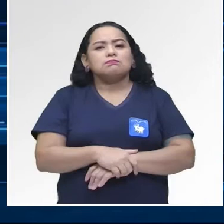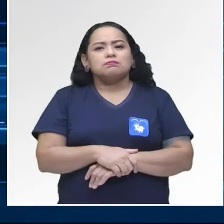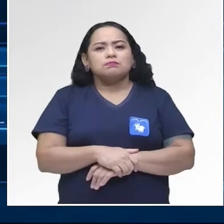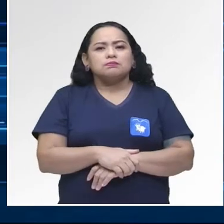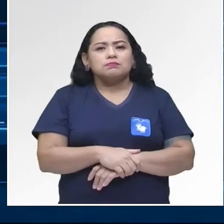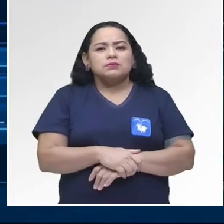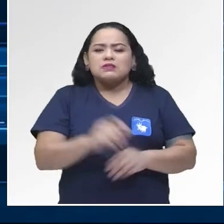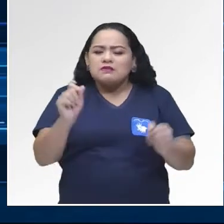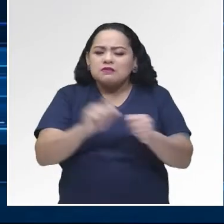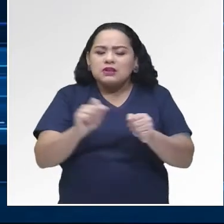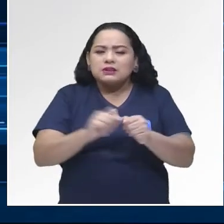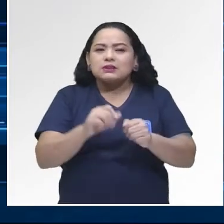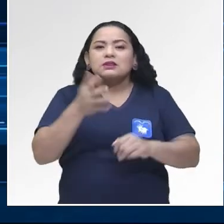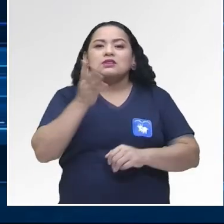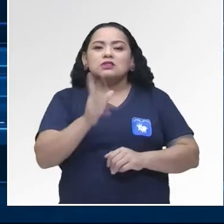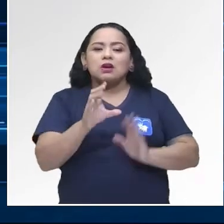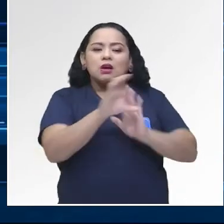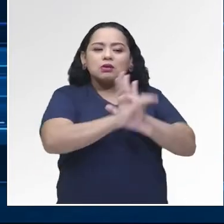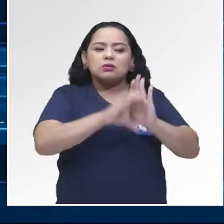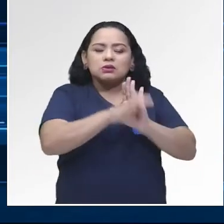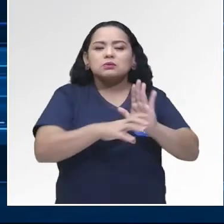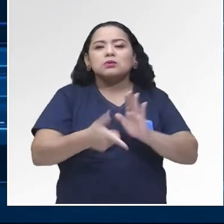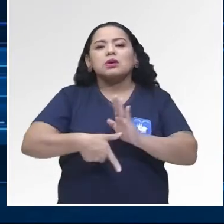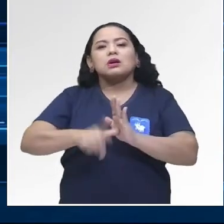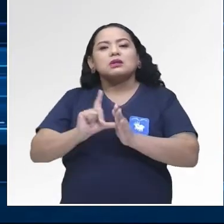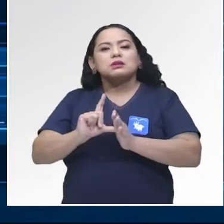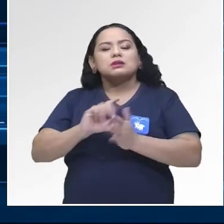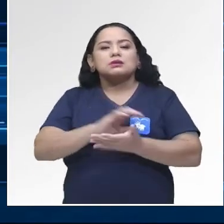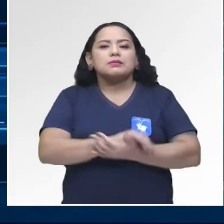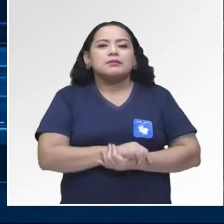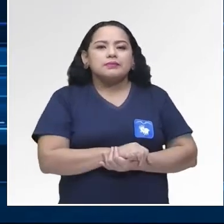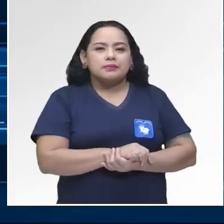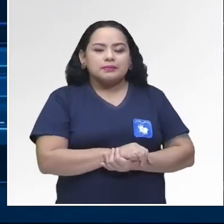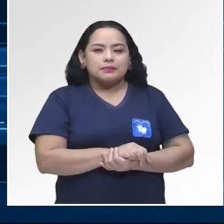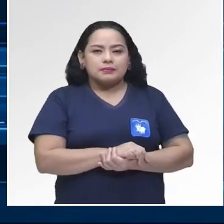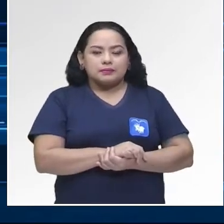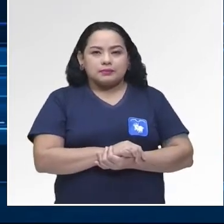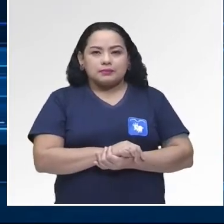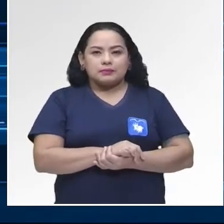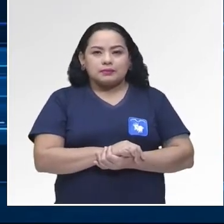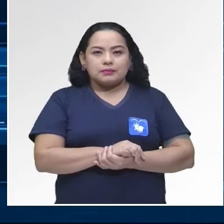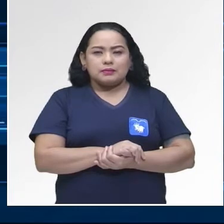Já estou conceituando antecipadamente. Né? Eu